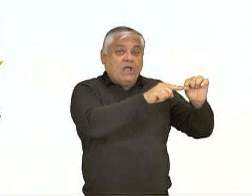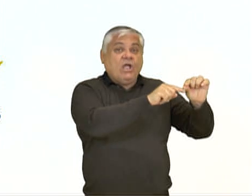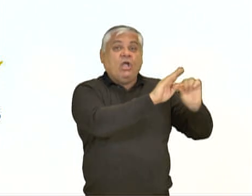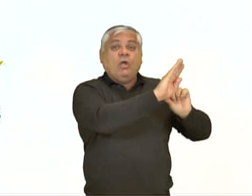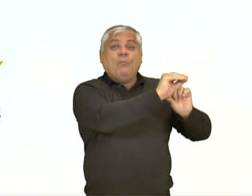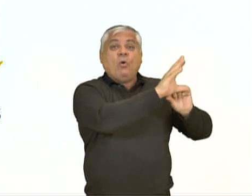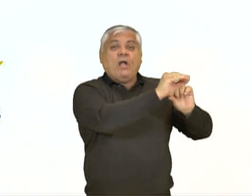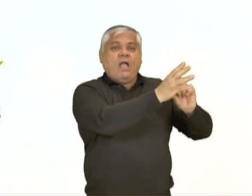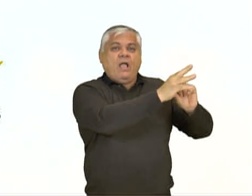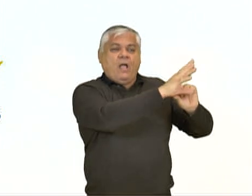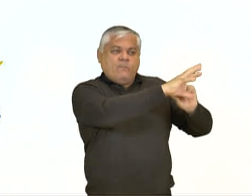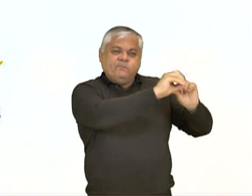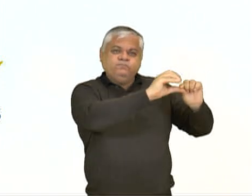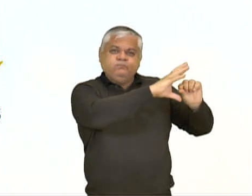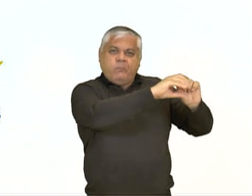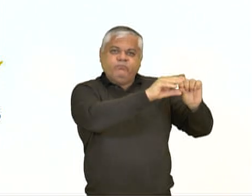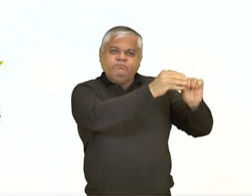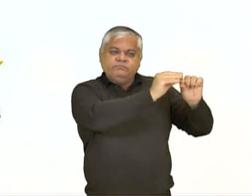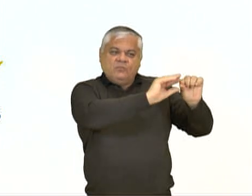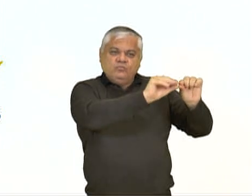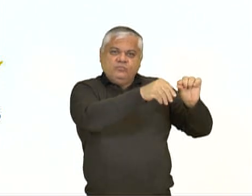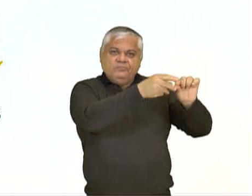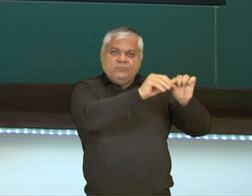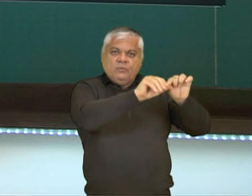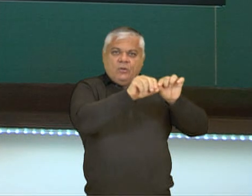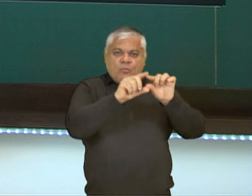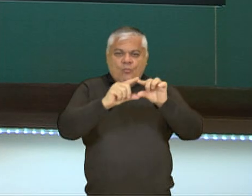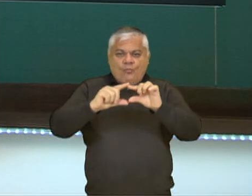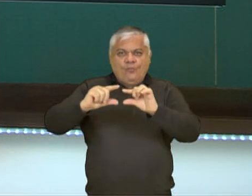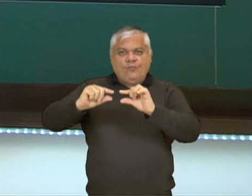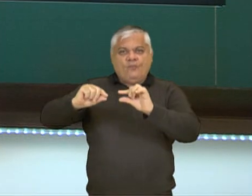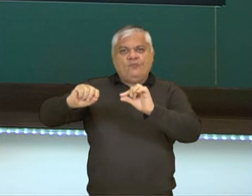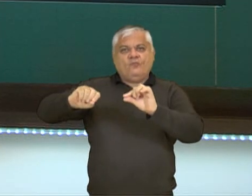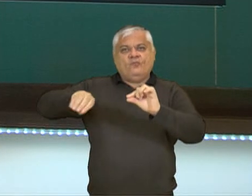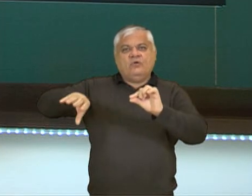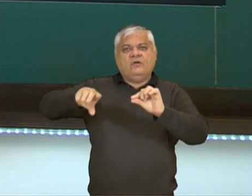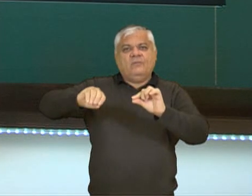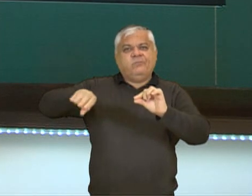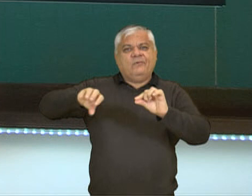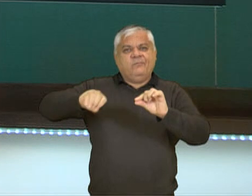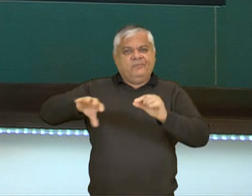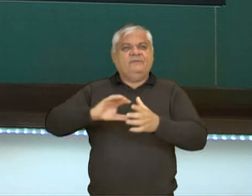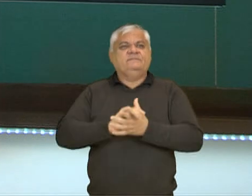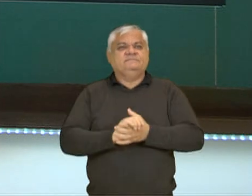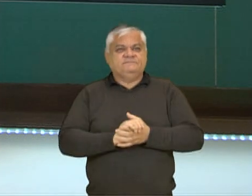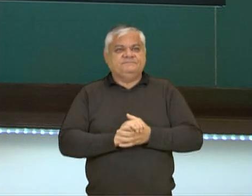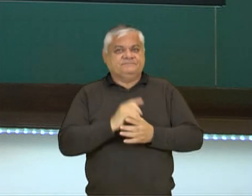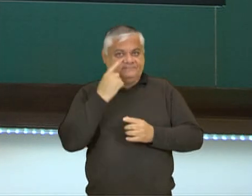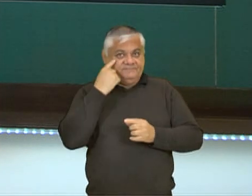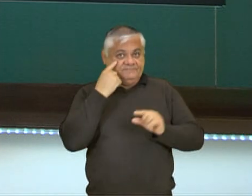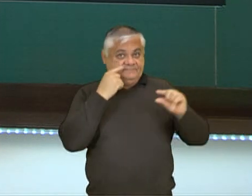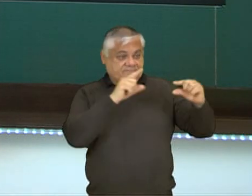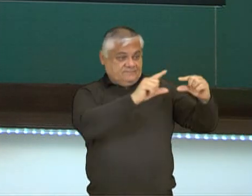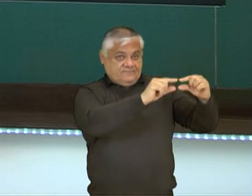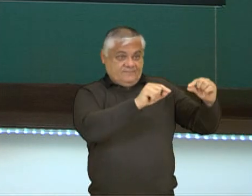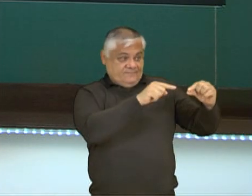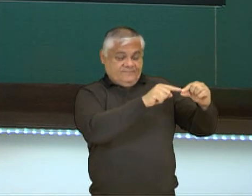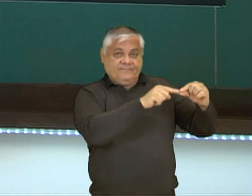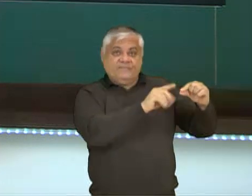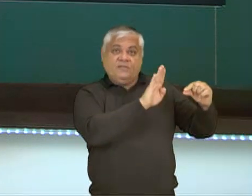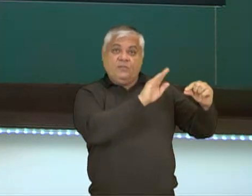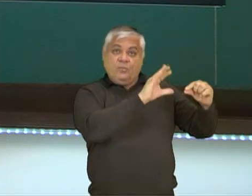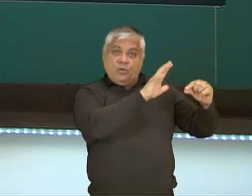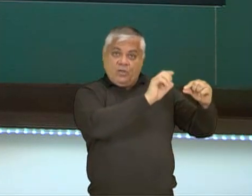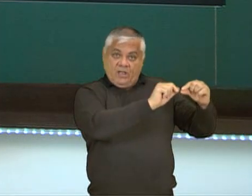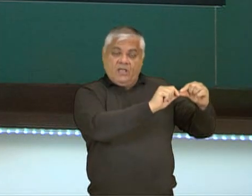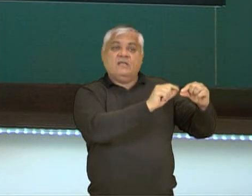sistema digestório, o sistema digestivo desse nematódio. Então, aqui nessa extremidade tem a boca, né? Que ela vem aqui seguida